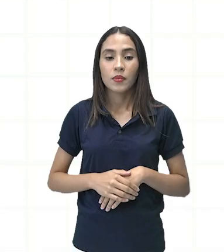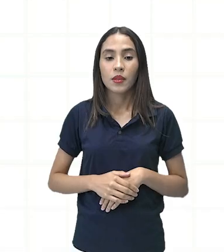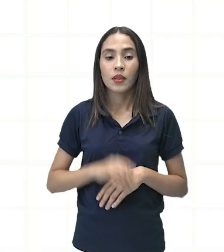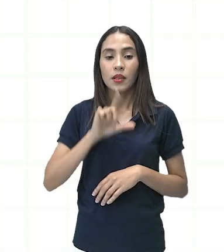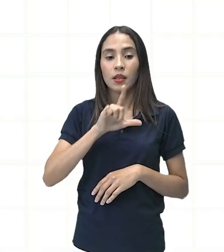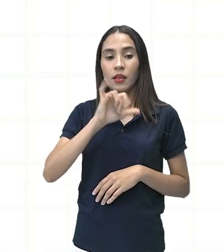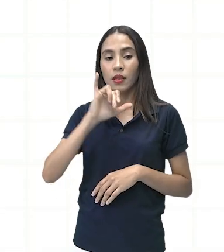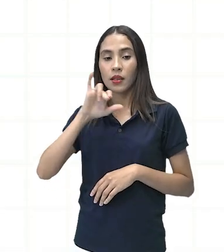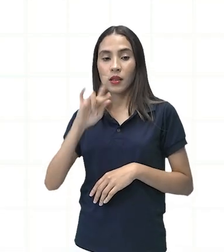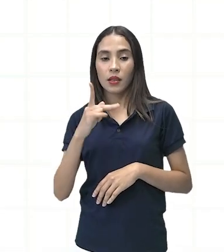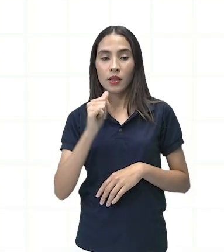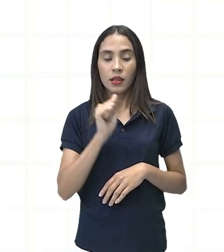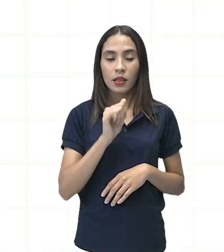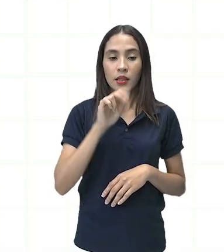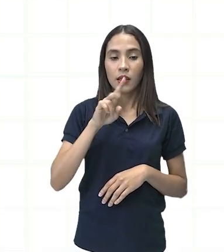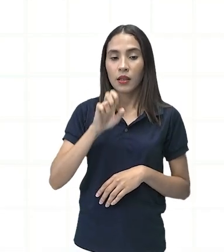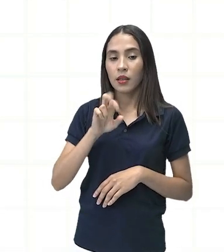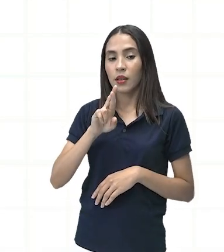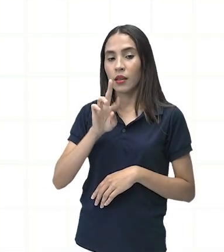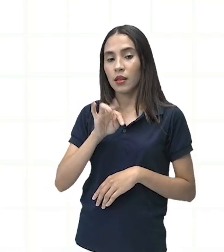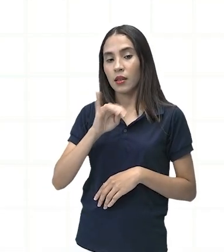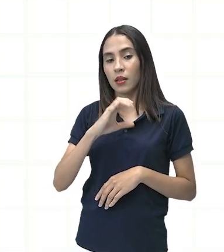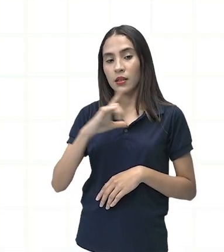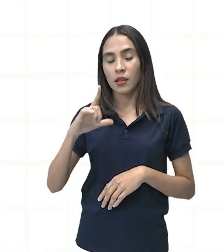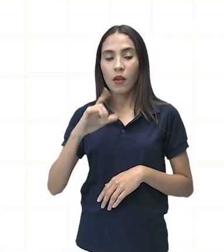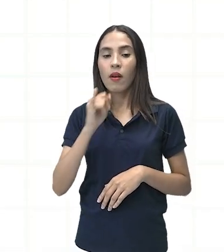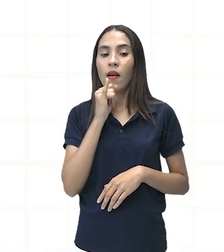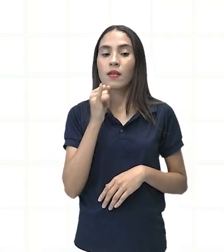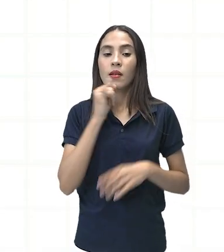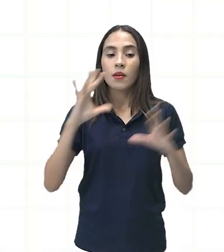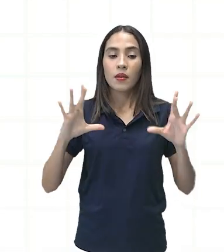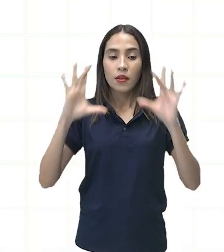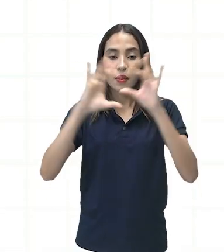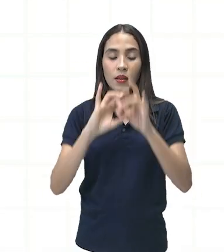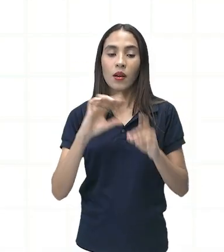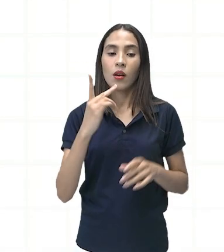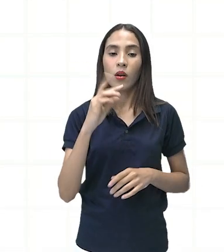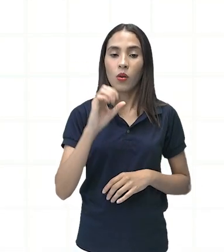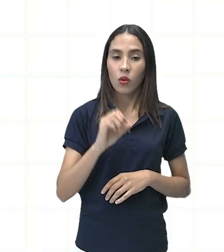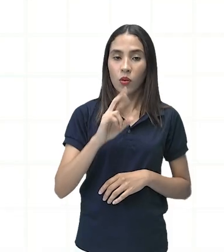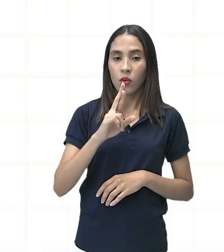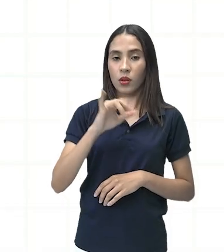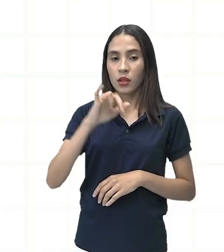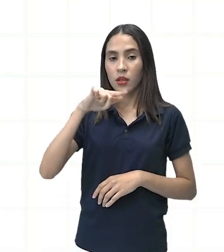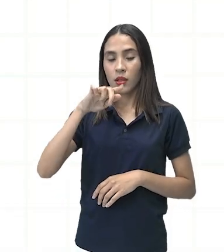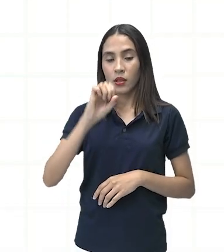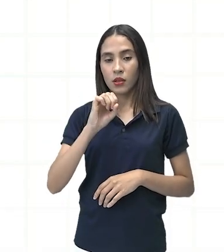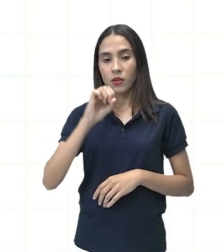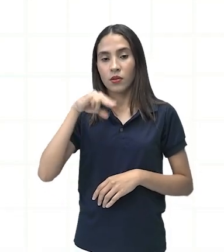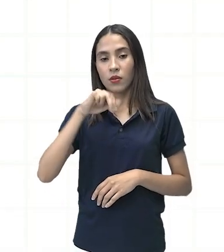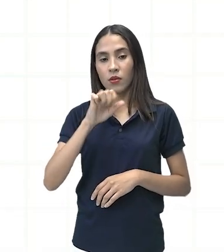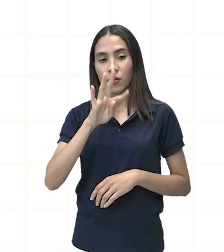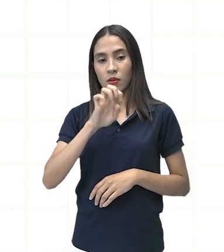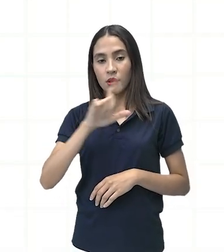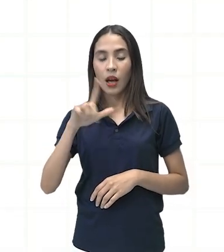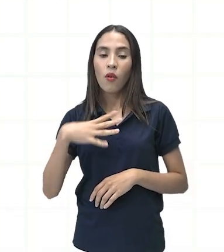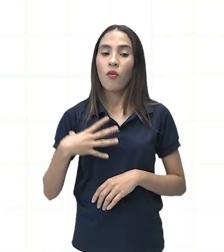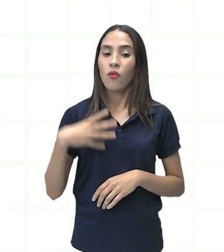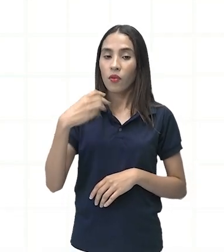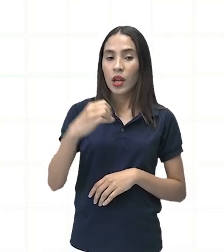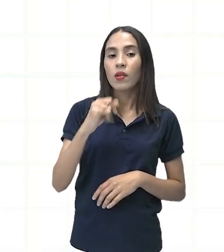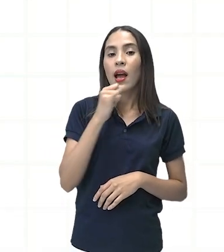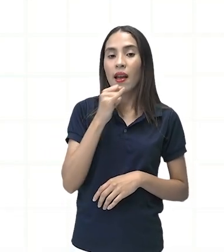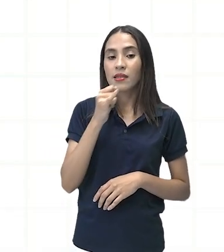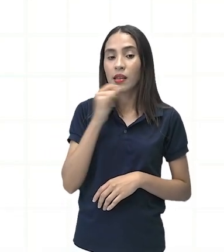vertical, que desce da união e se conecta à linha horizontal dos filhos, ok? Então, aqui,